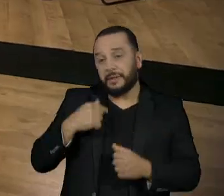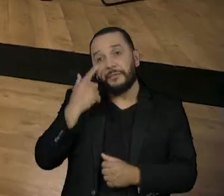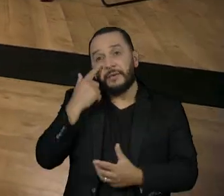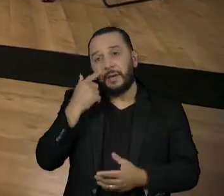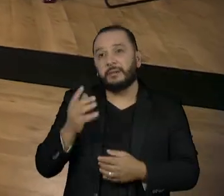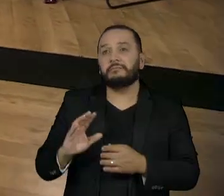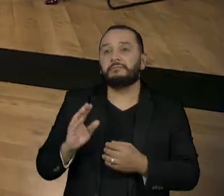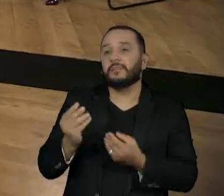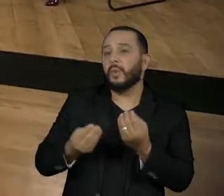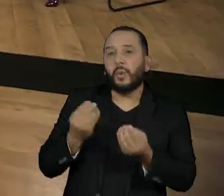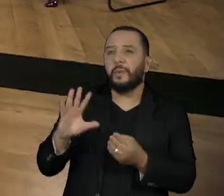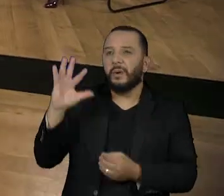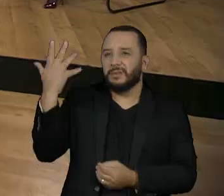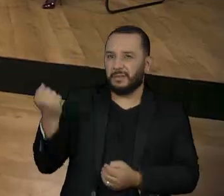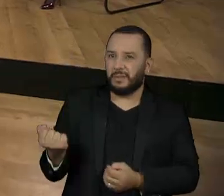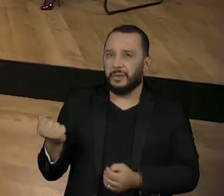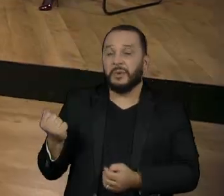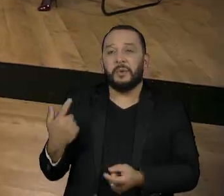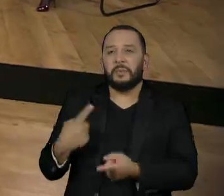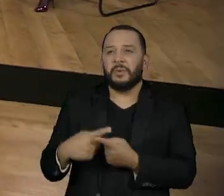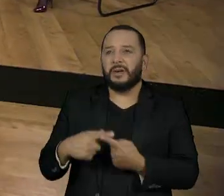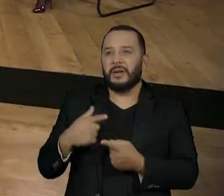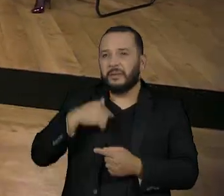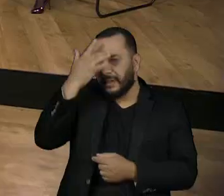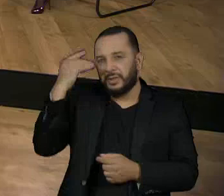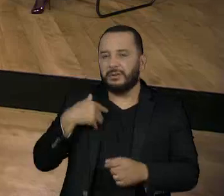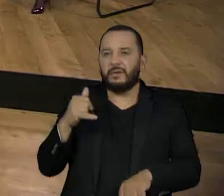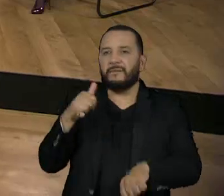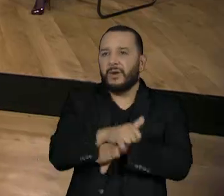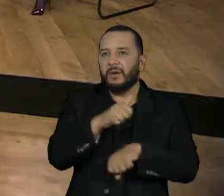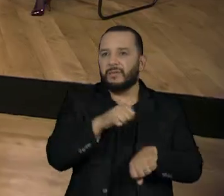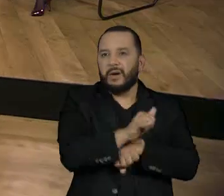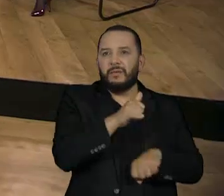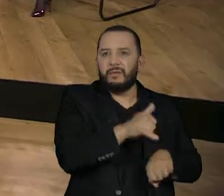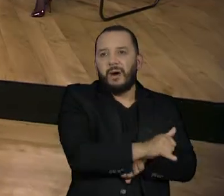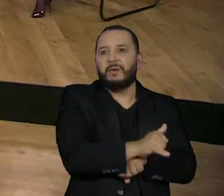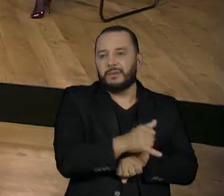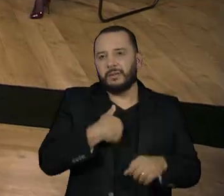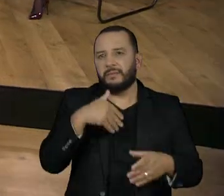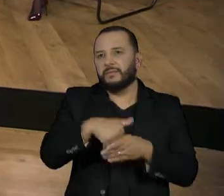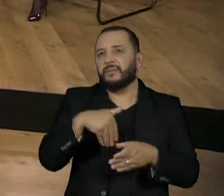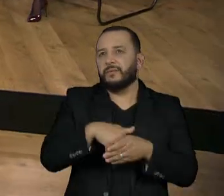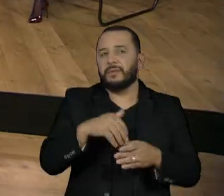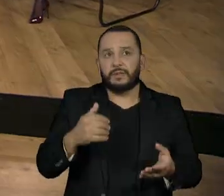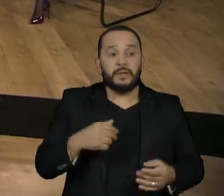investigadas para essa participação baixa, né, relativamente baixa da população.